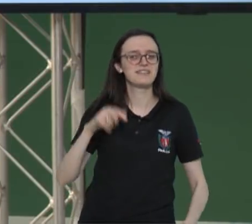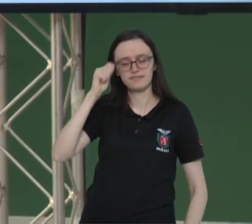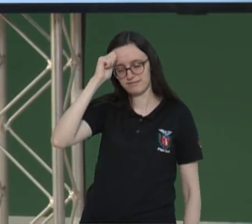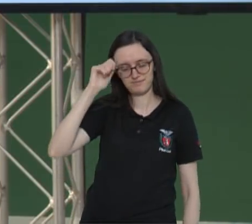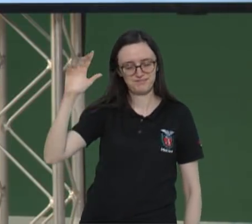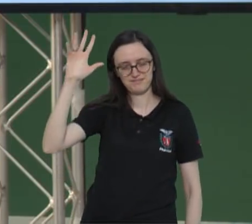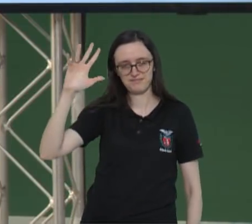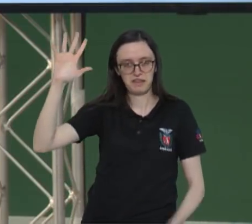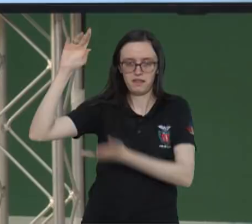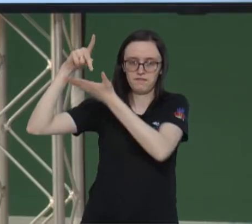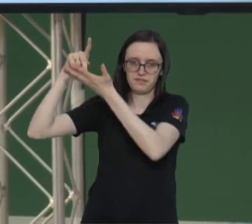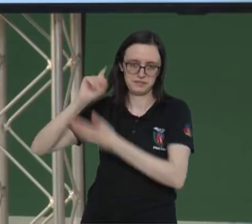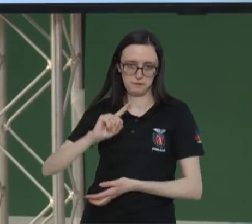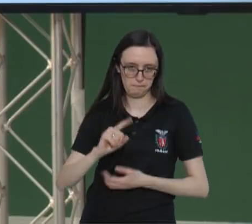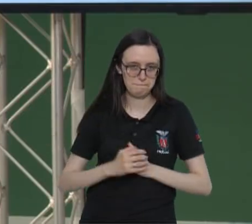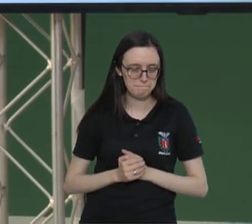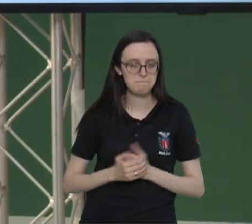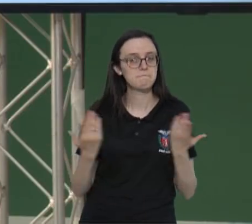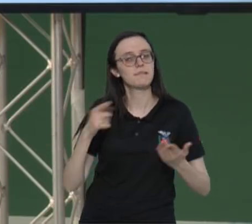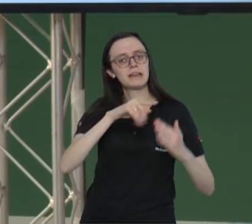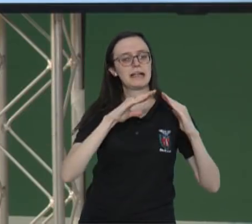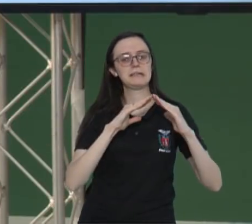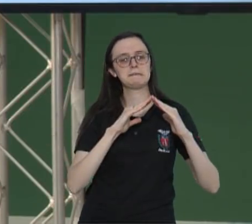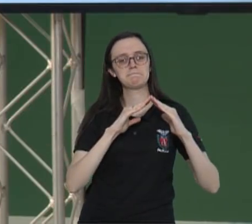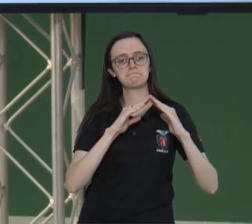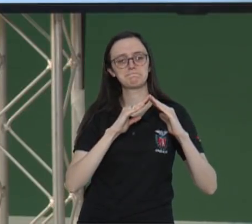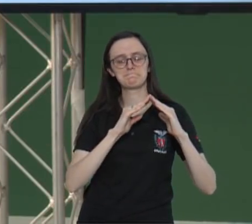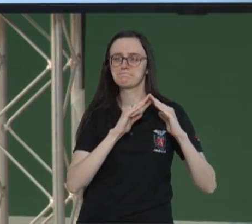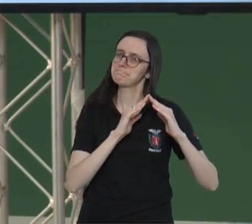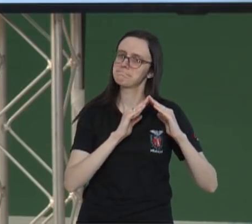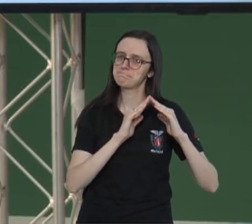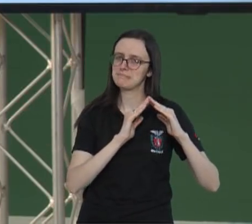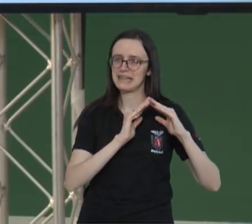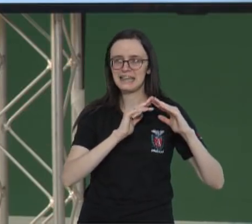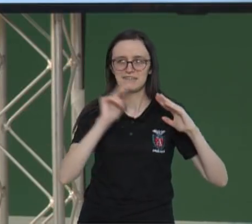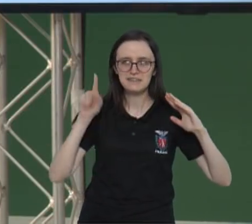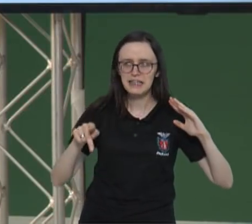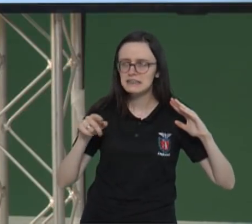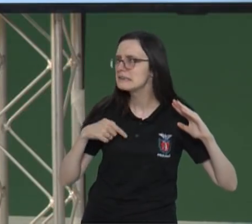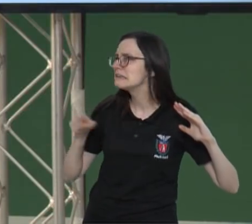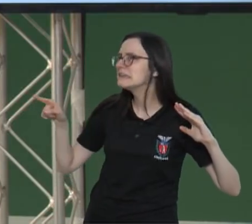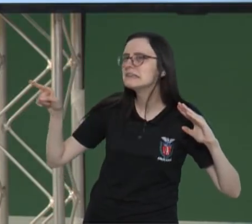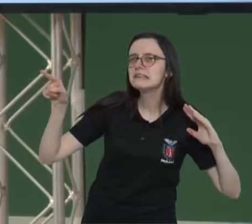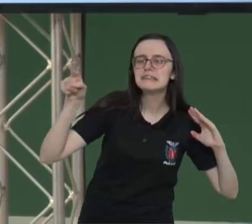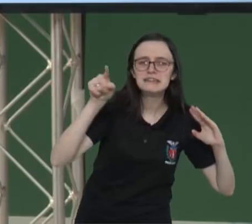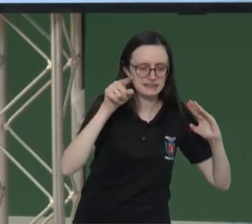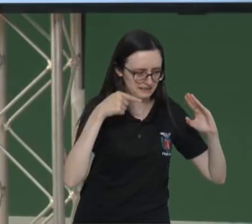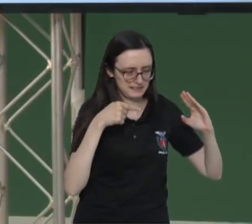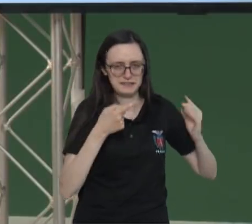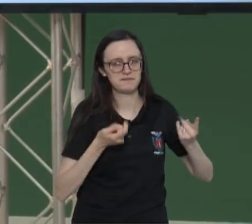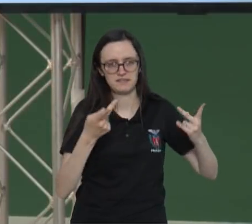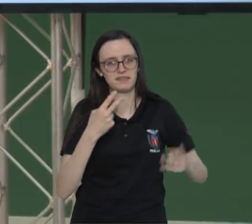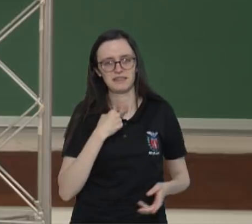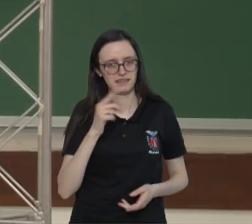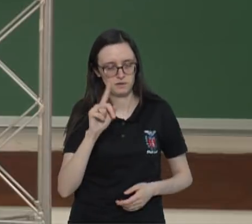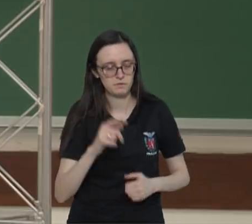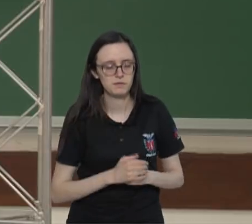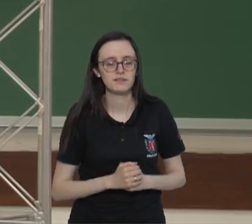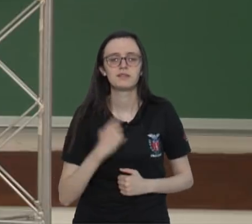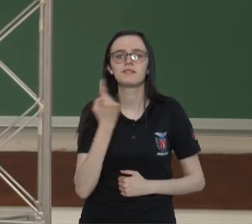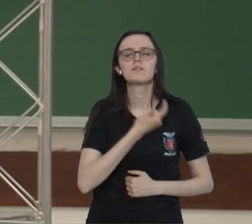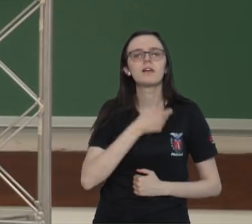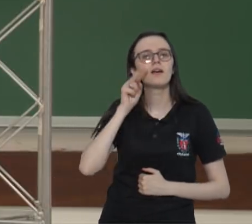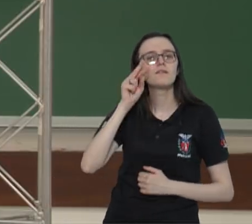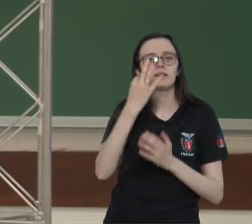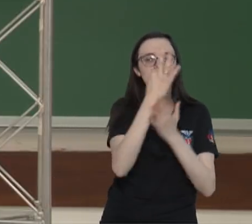uma fantasia, né? Então, essa casa de verdade não pode ser vendida, né? Bom, o que nós vimos,